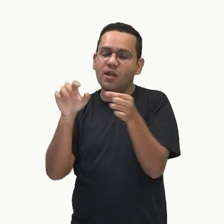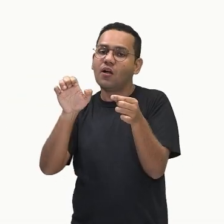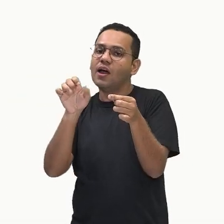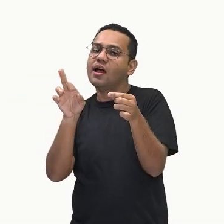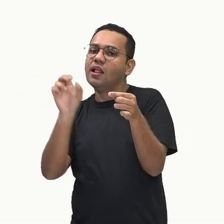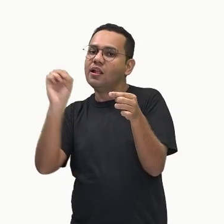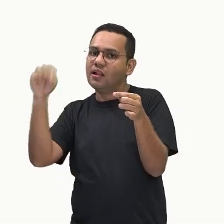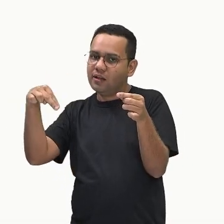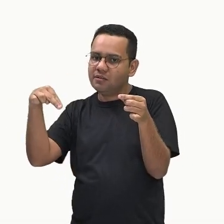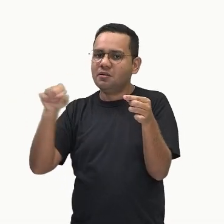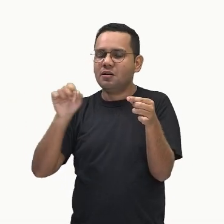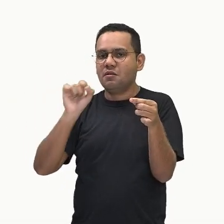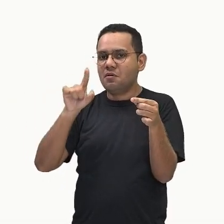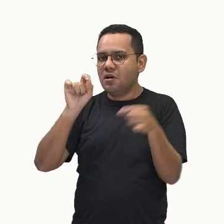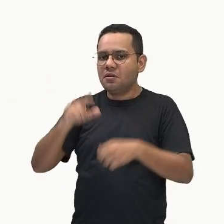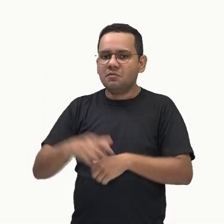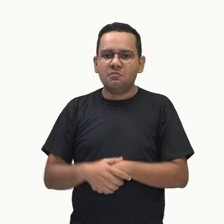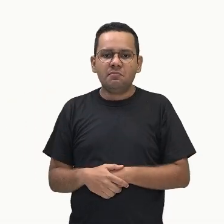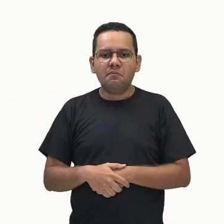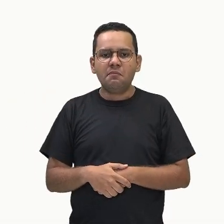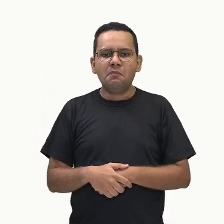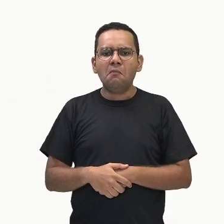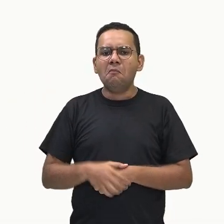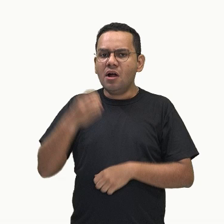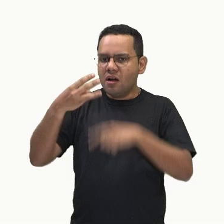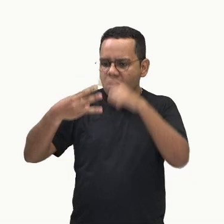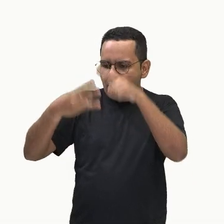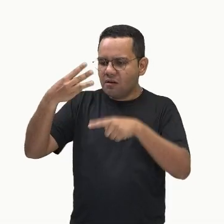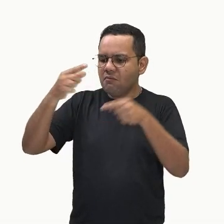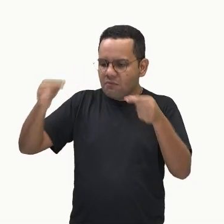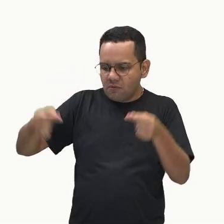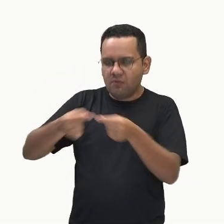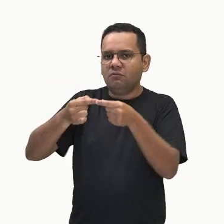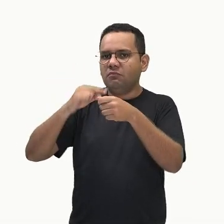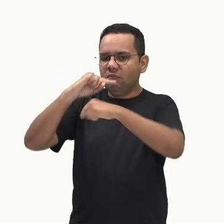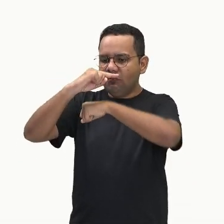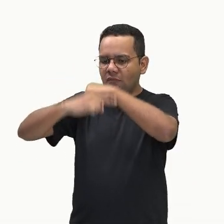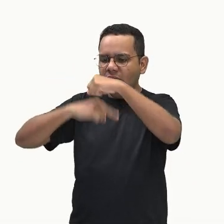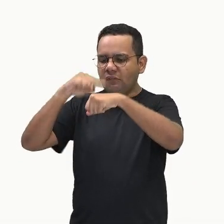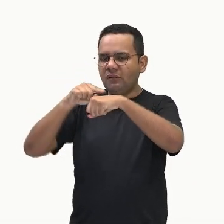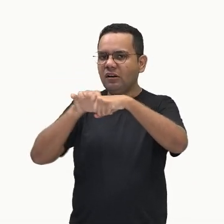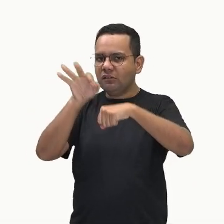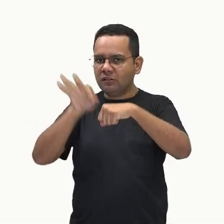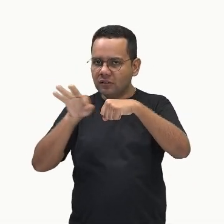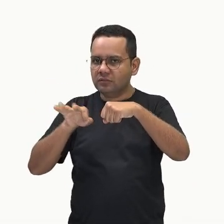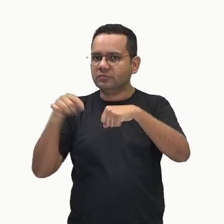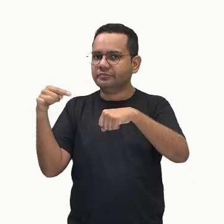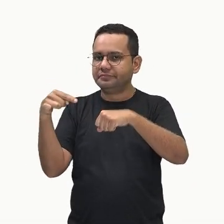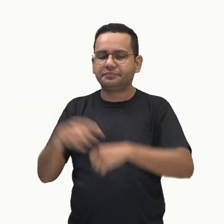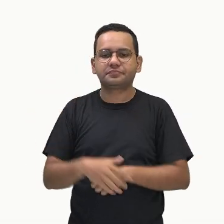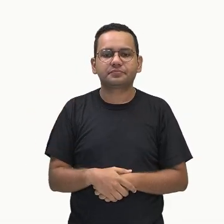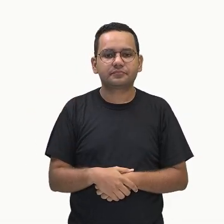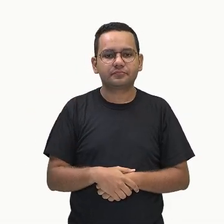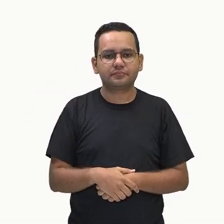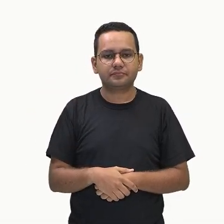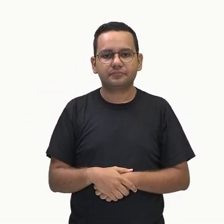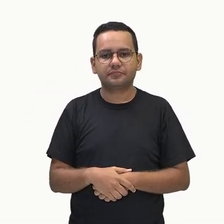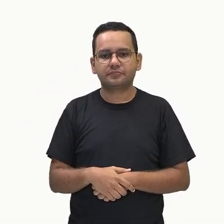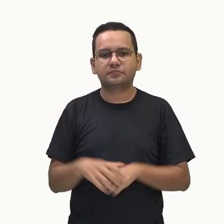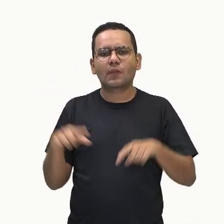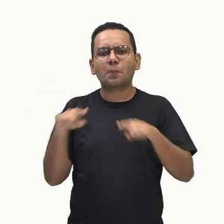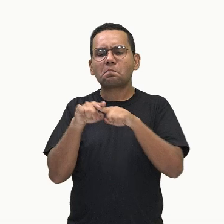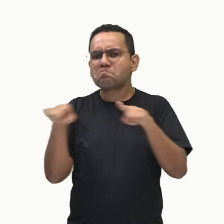elétrons fazem parte da estrutura atômica. E os prótons são aqueles que ficam no